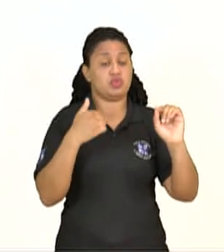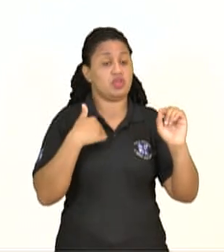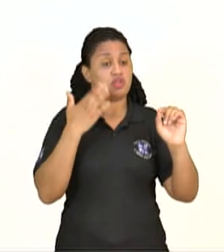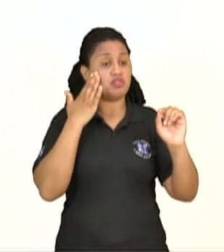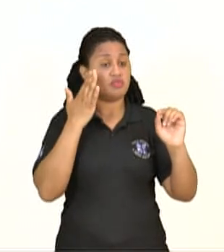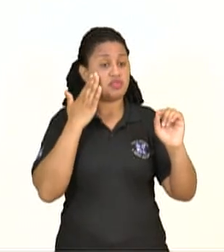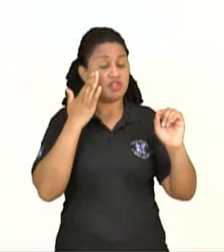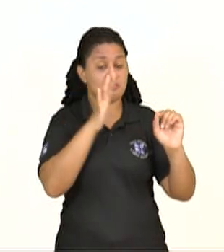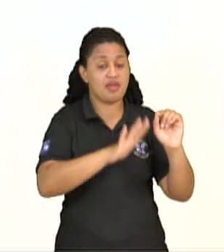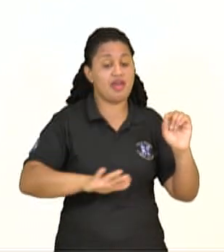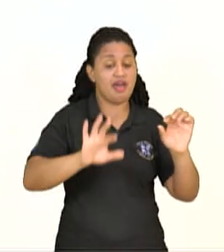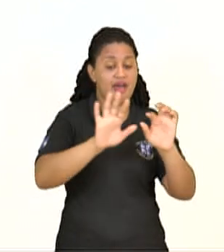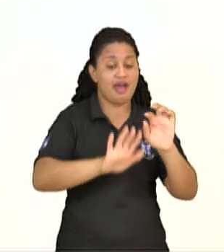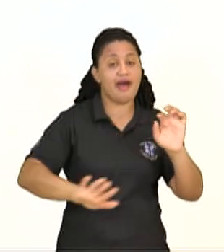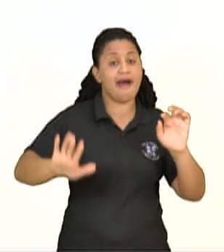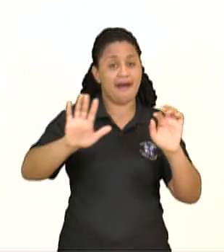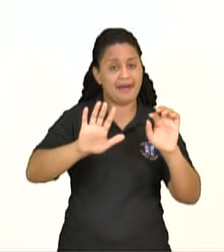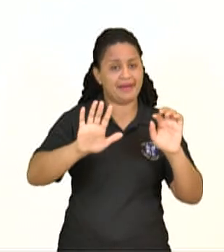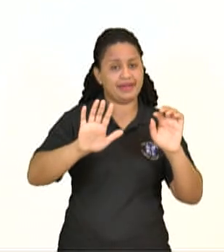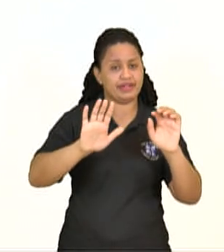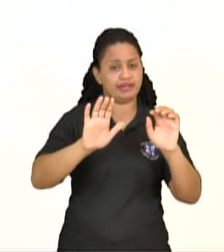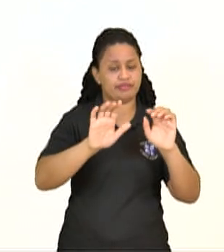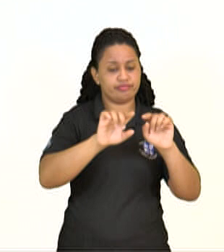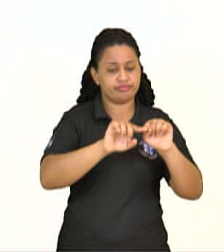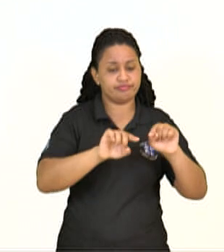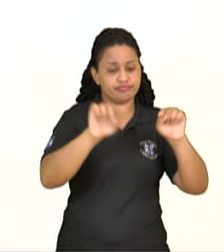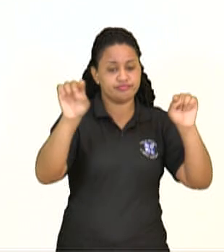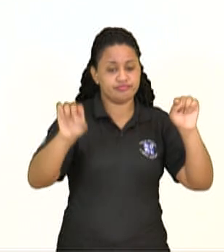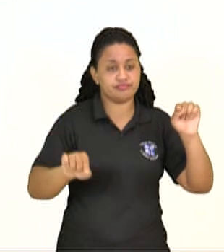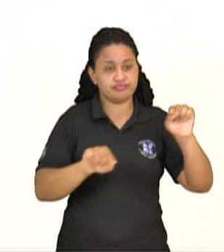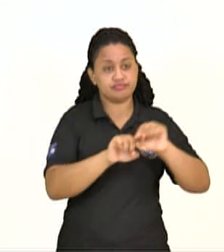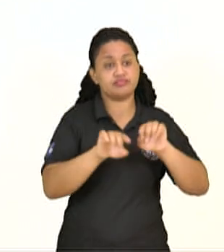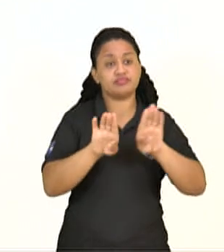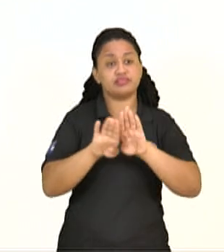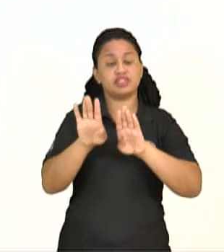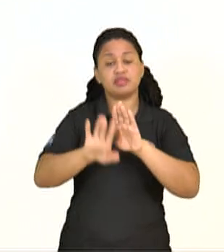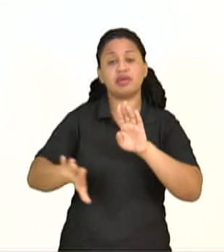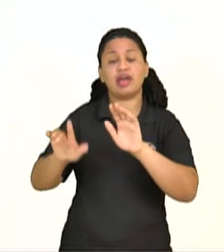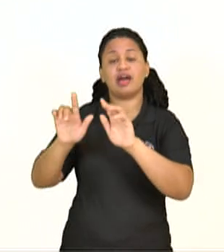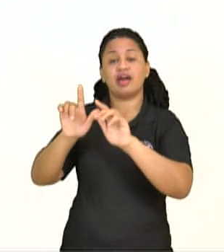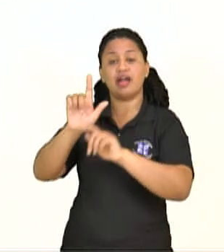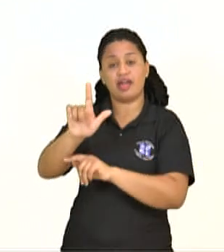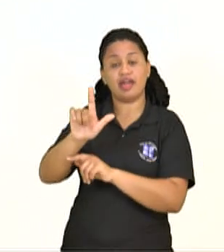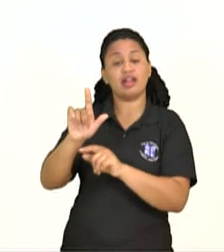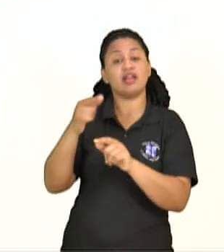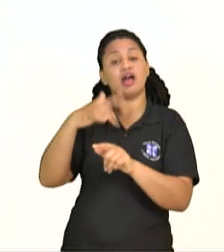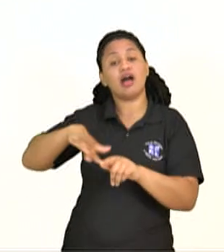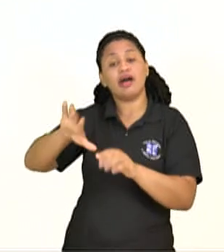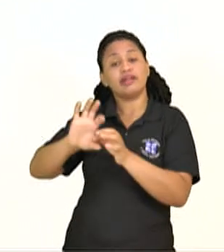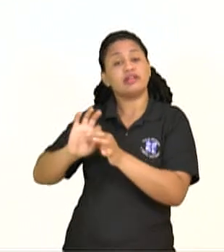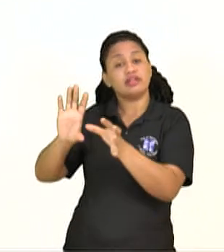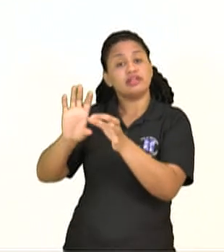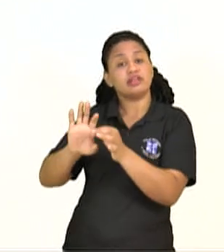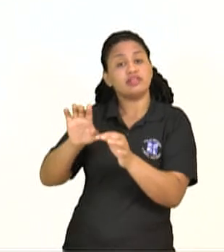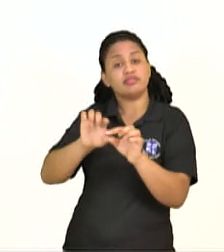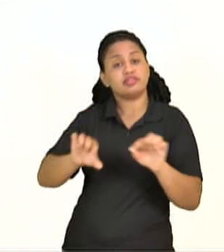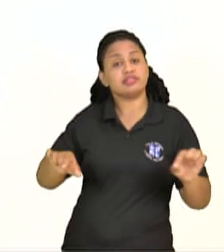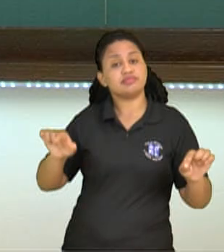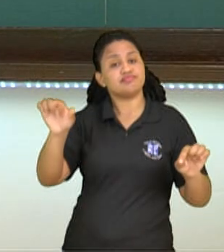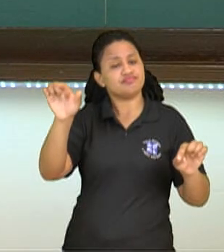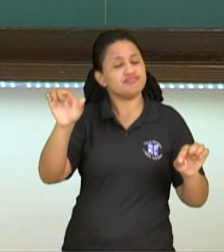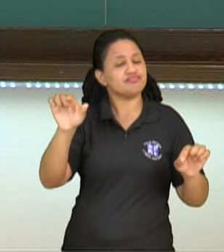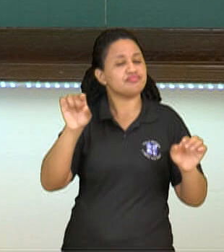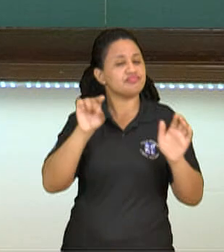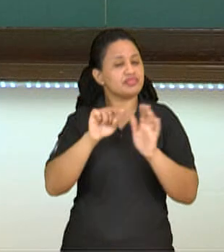determina a área da quadra do jogo, e a lei da função L, que determina a área livre? Olha só a perguntinha aí para vocês.